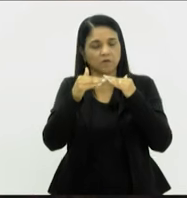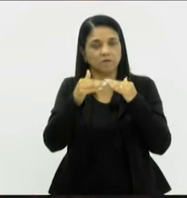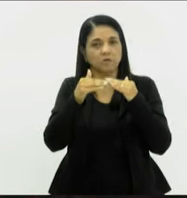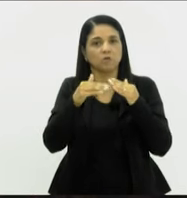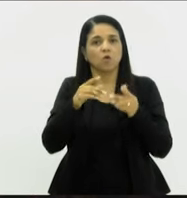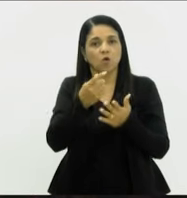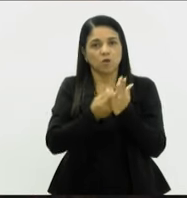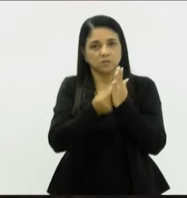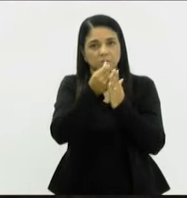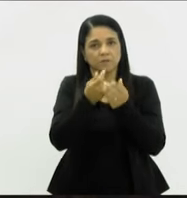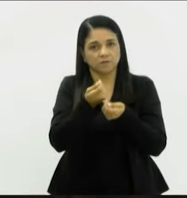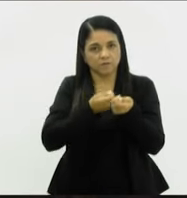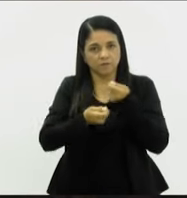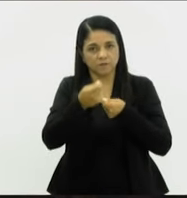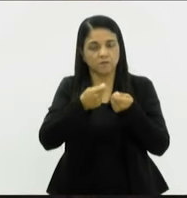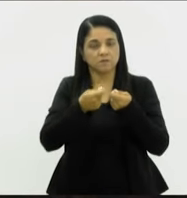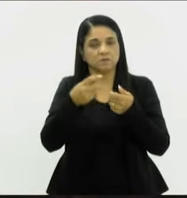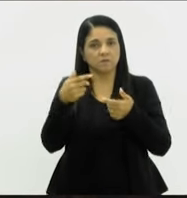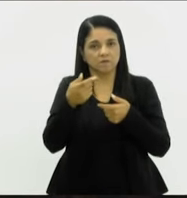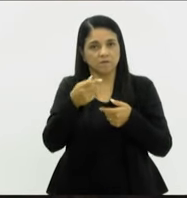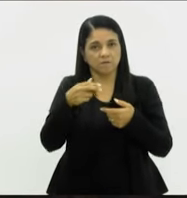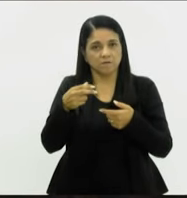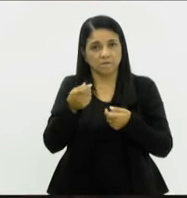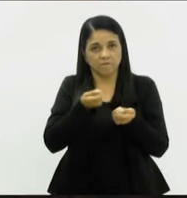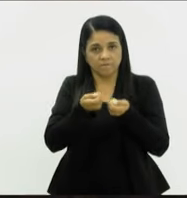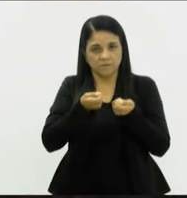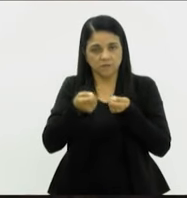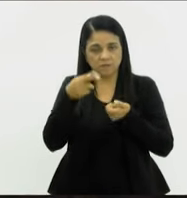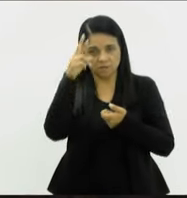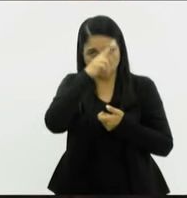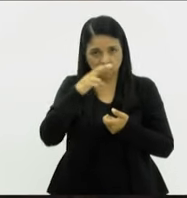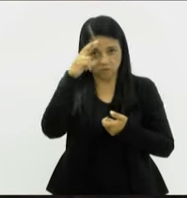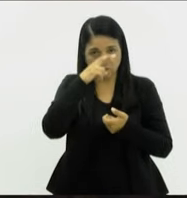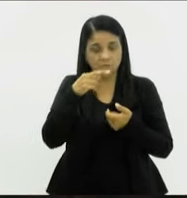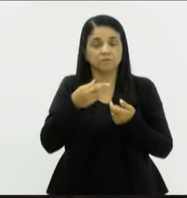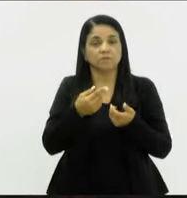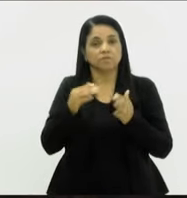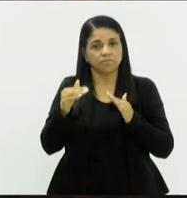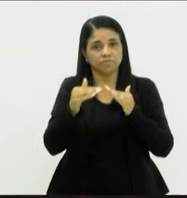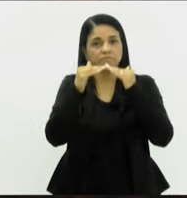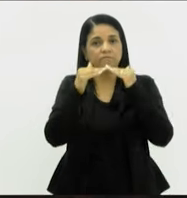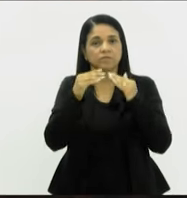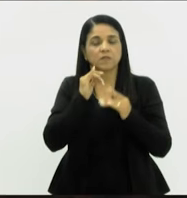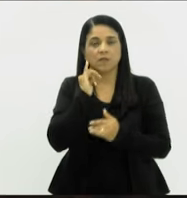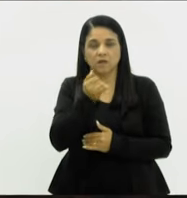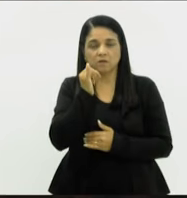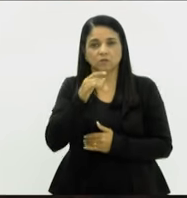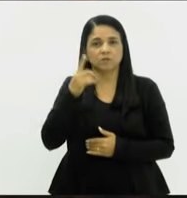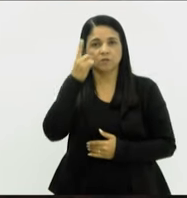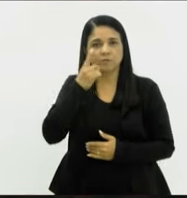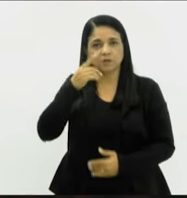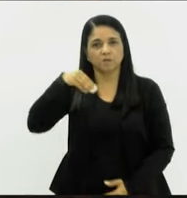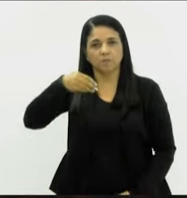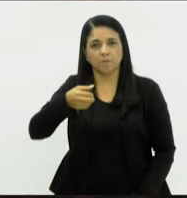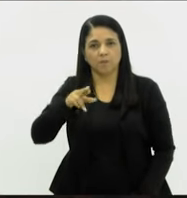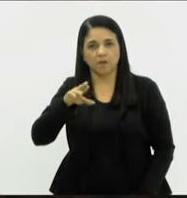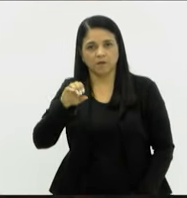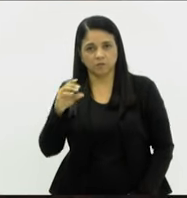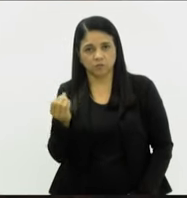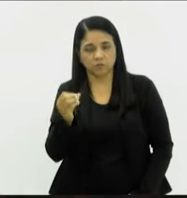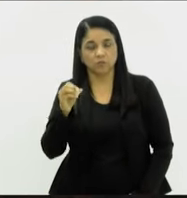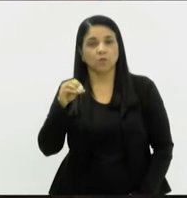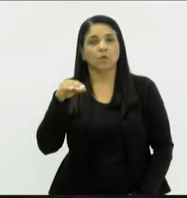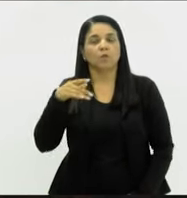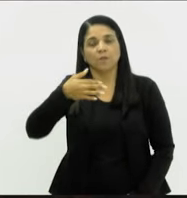de orçamento, finanças, fiscalização financeira e controle favorável. Relatores, deputado Márcio Pacheco,